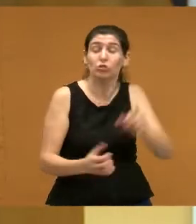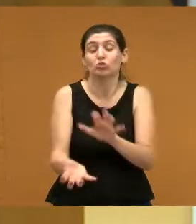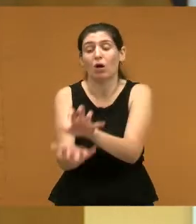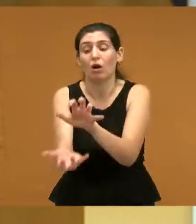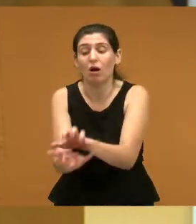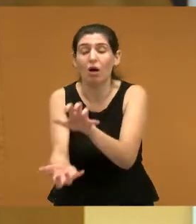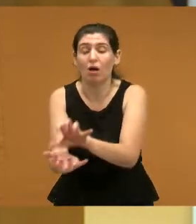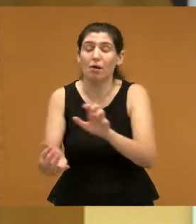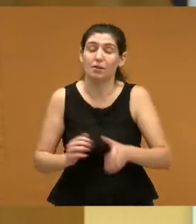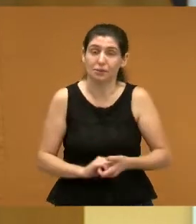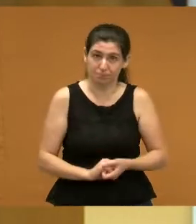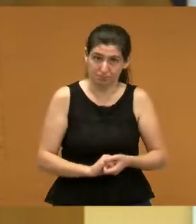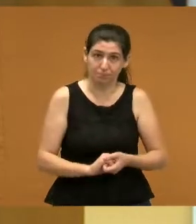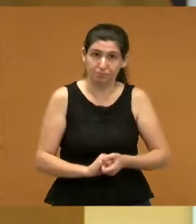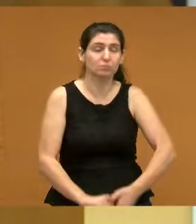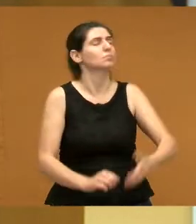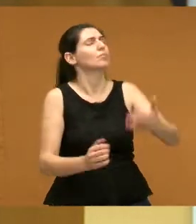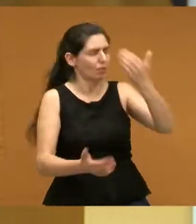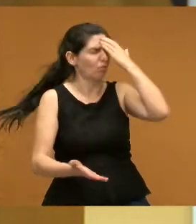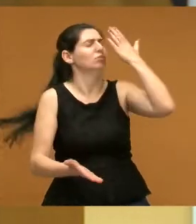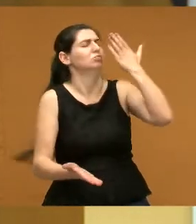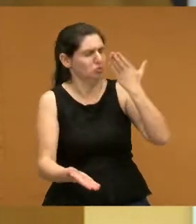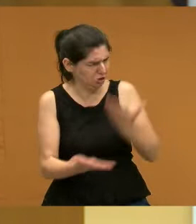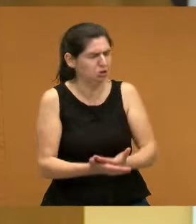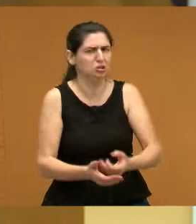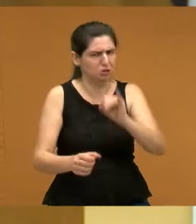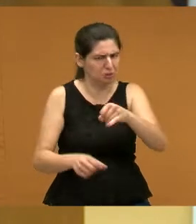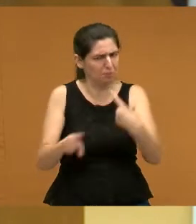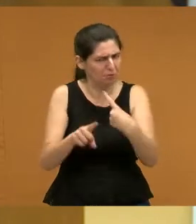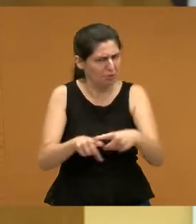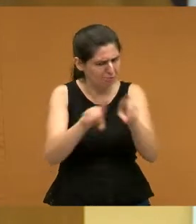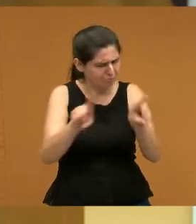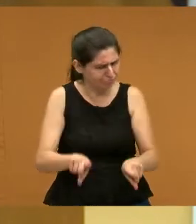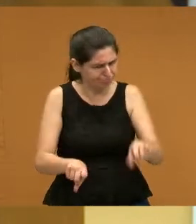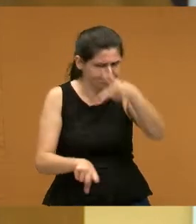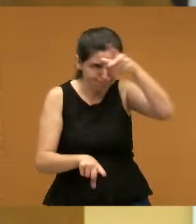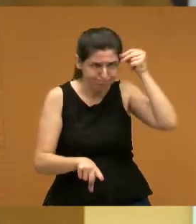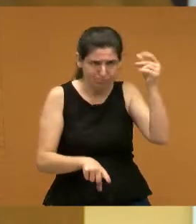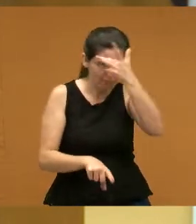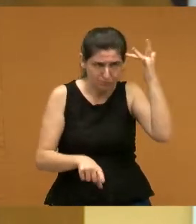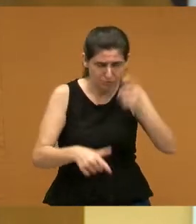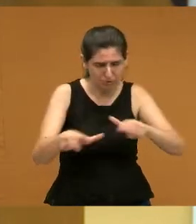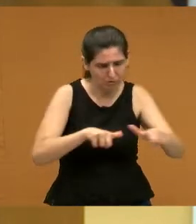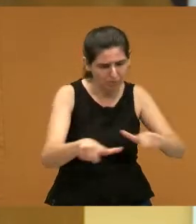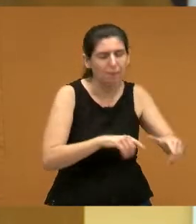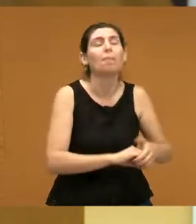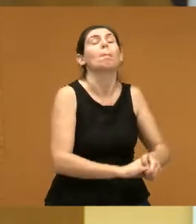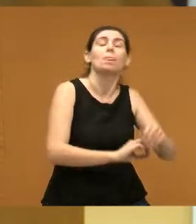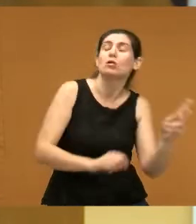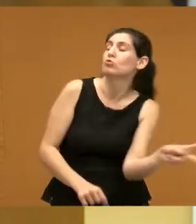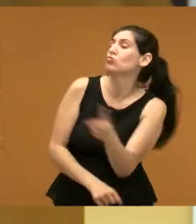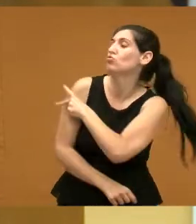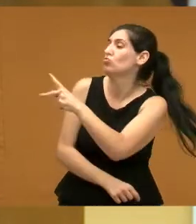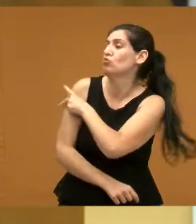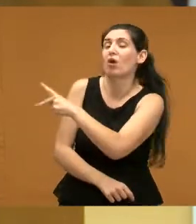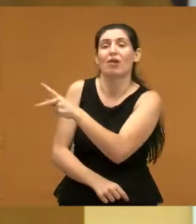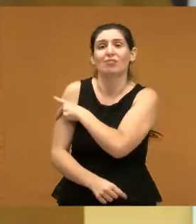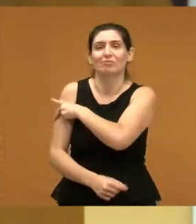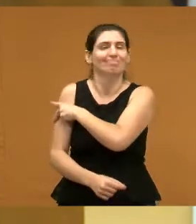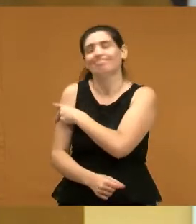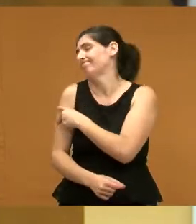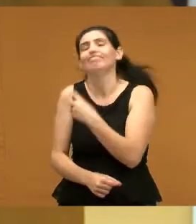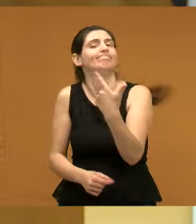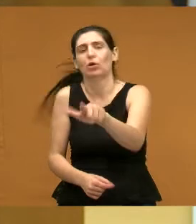de confiança e de direção. As gerências e os respectivos cargos de gerentes foram